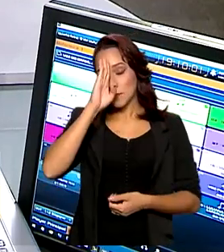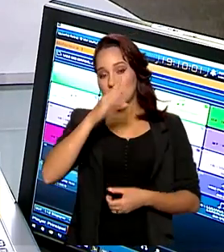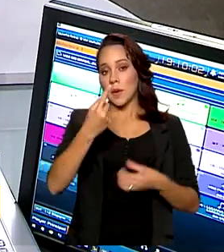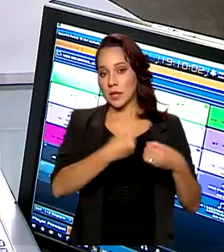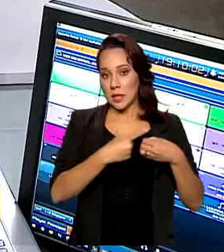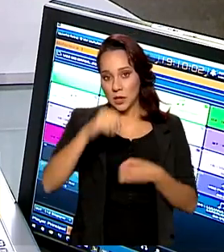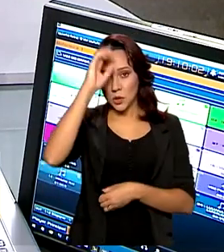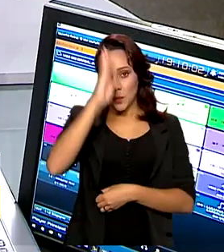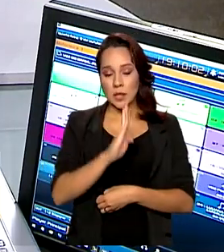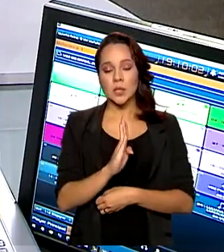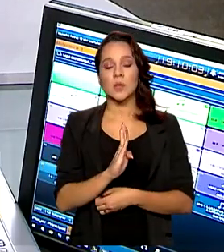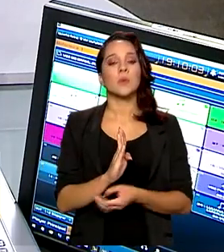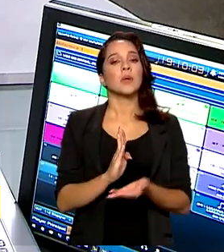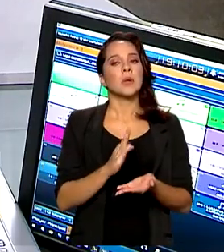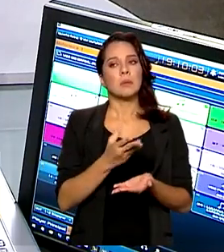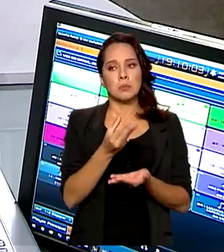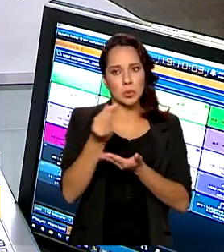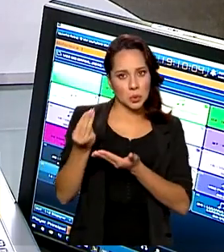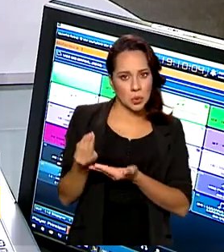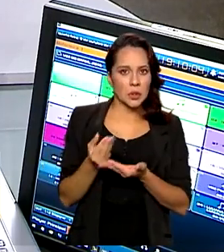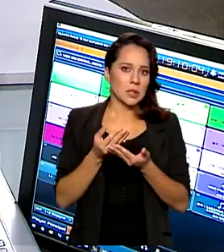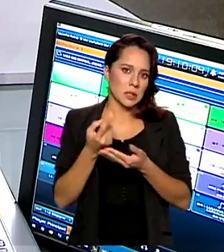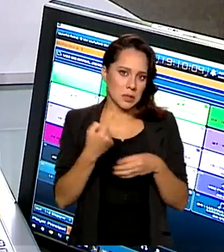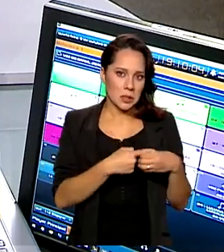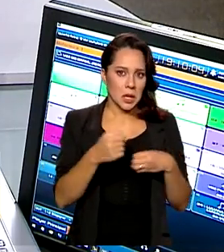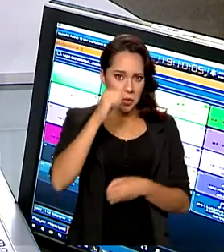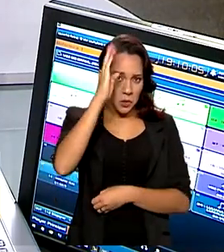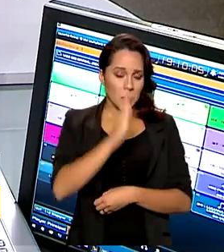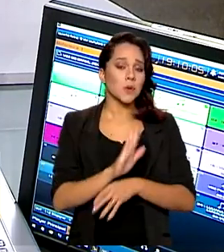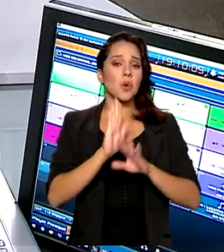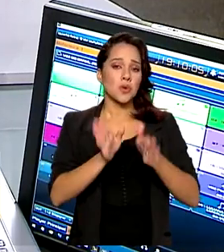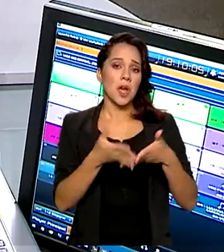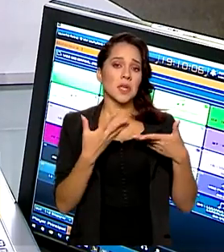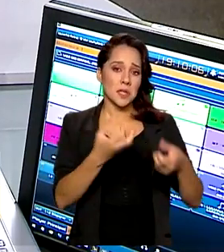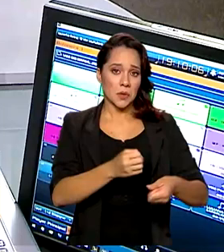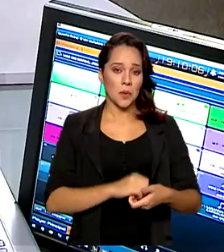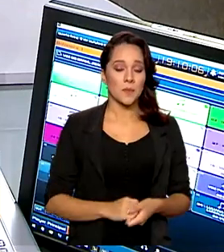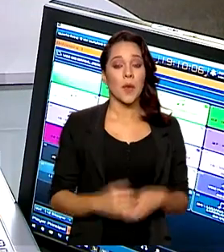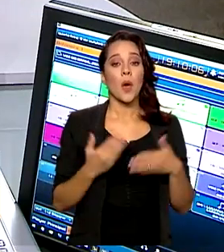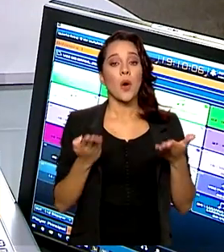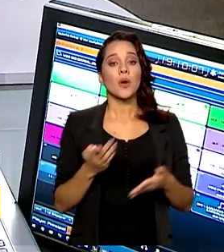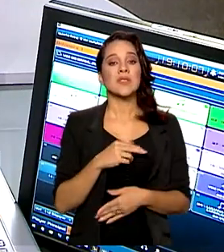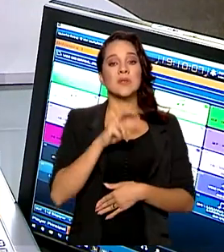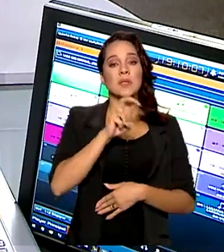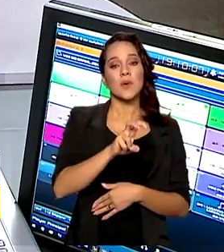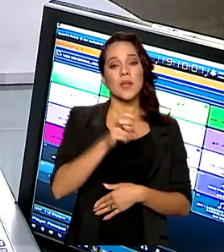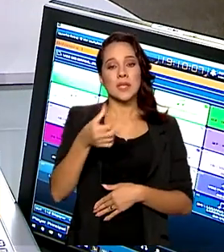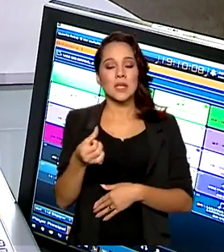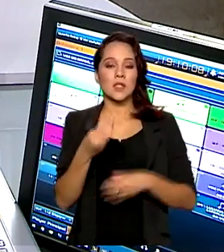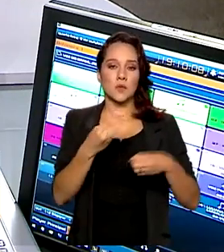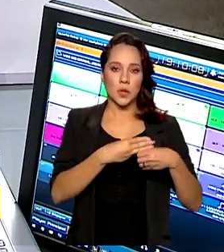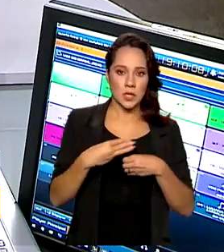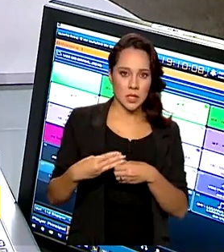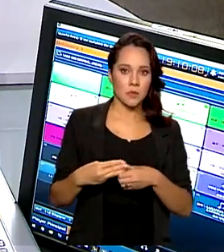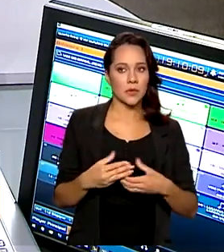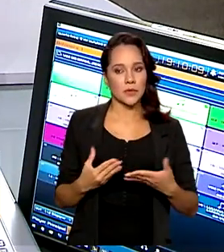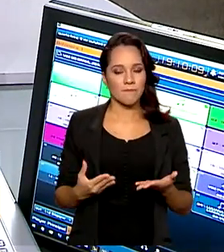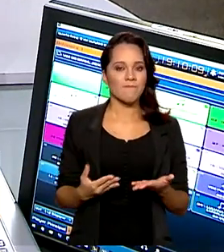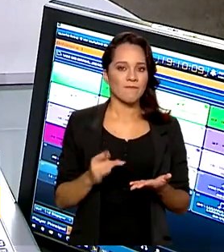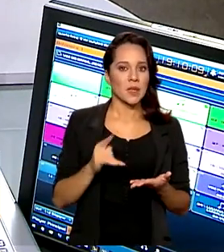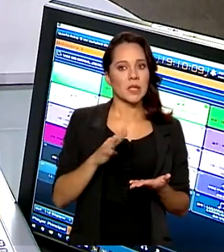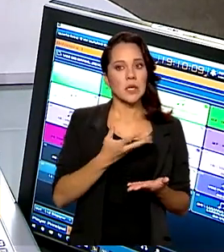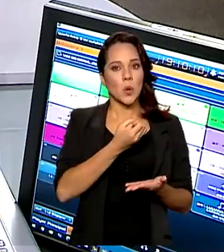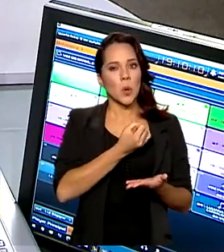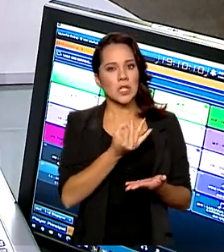cidades brasileiras, ou uma boa parte das principais cidades brasileiras, já aderiram. Hoje em dia são 56 municípios, quer dizer, isso aí no